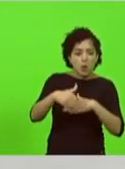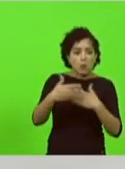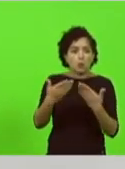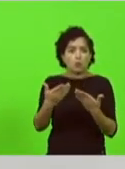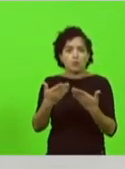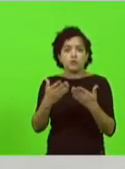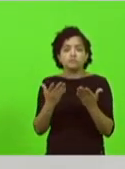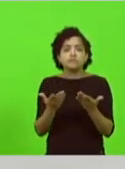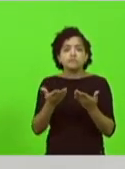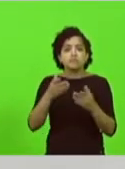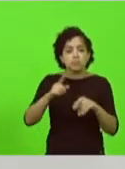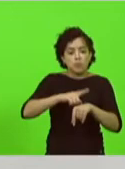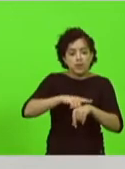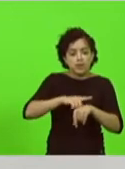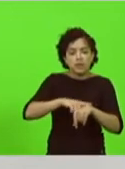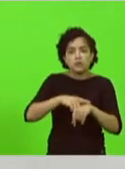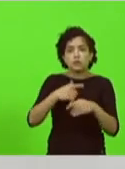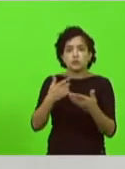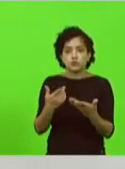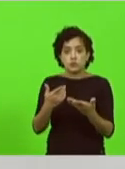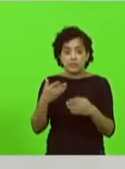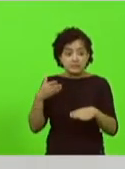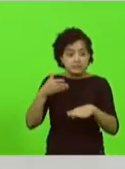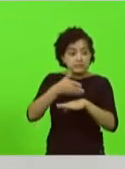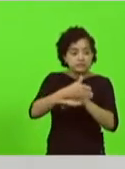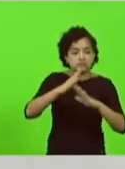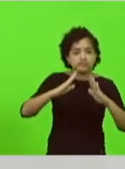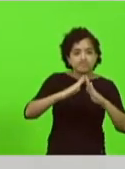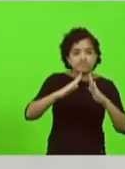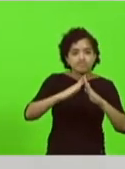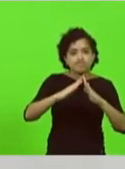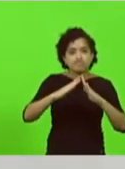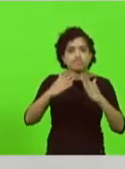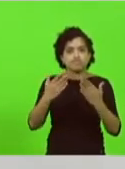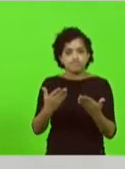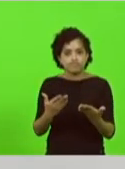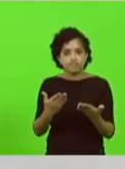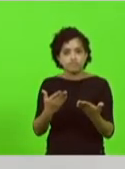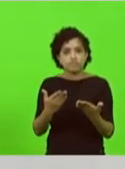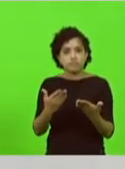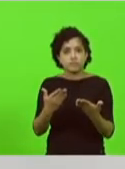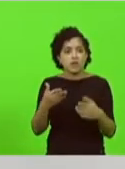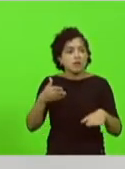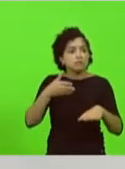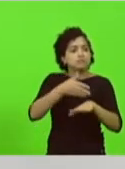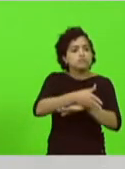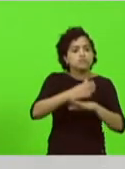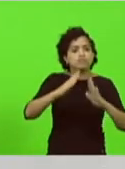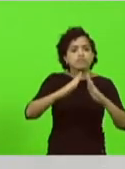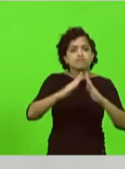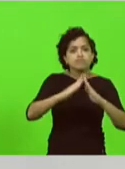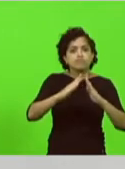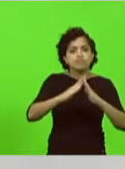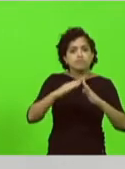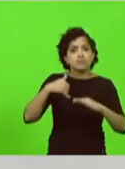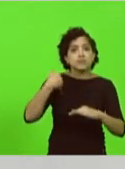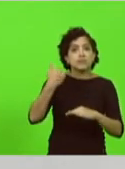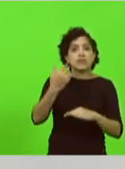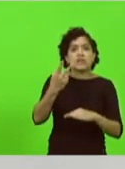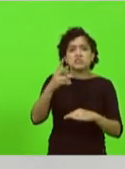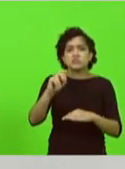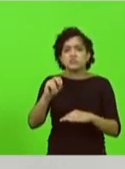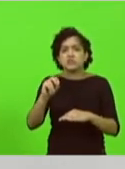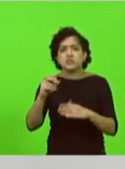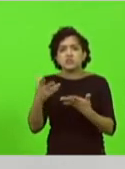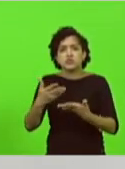mas se entrar numa casa de uma pessoa, um desconhecido entra dentro da casa de uma moça de 20 e poucos anos, dormindo